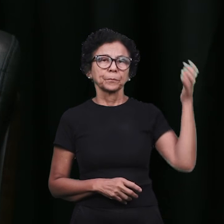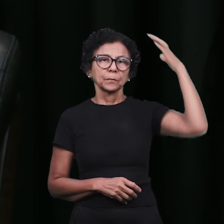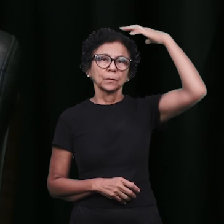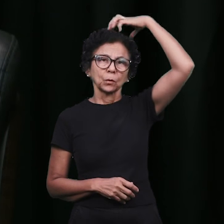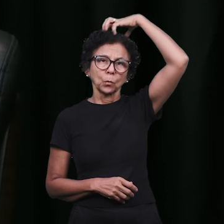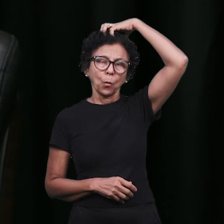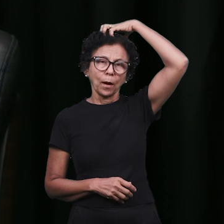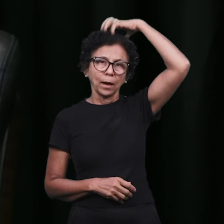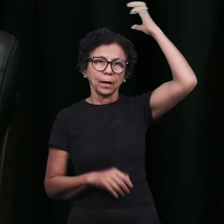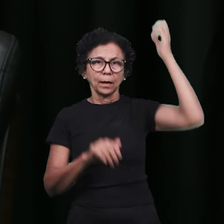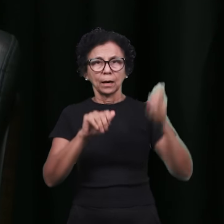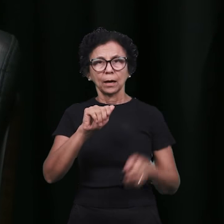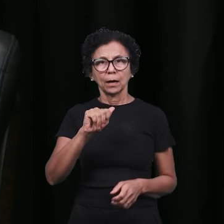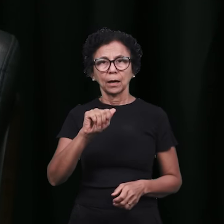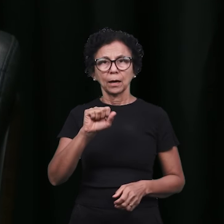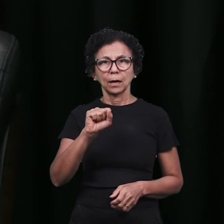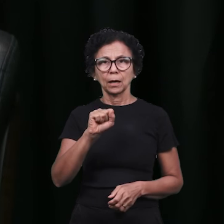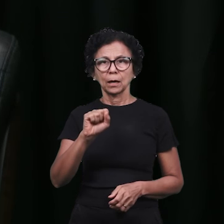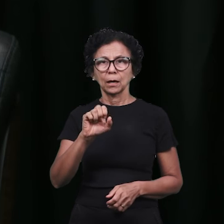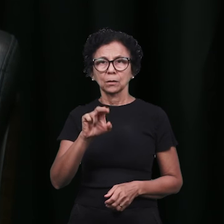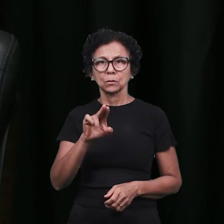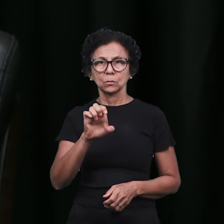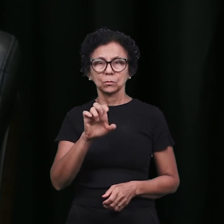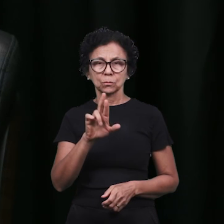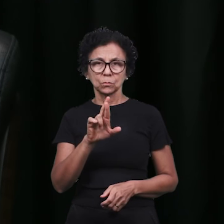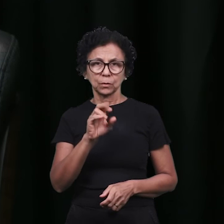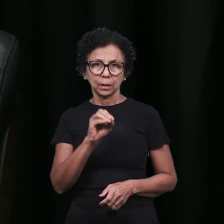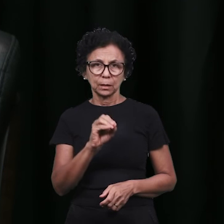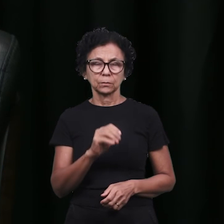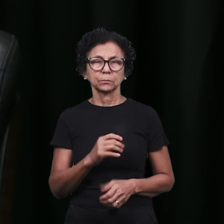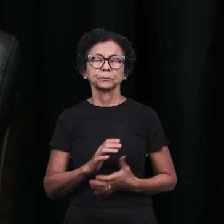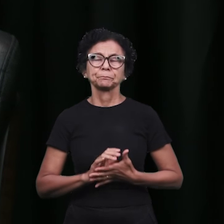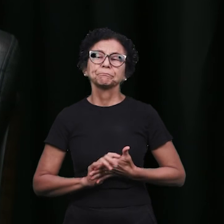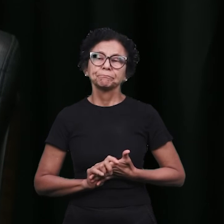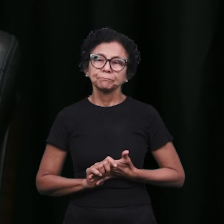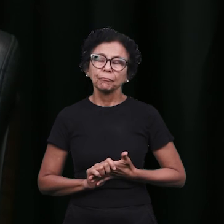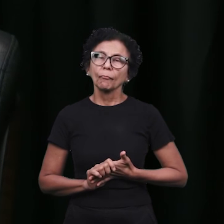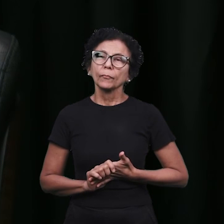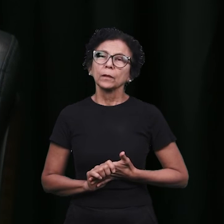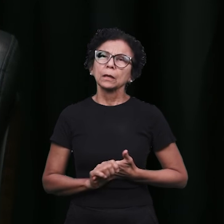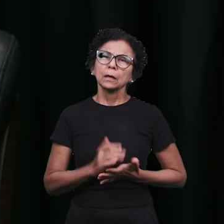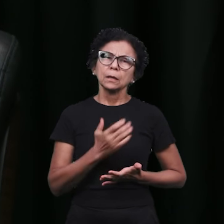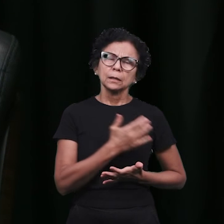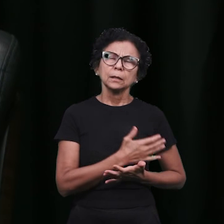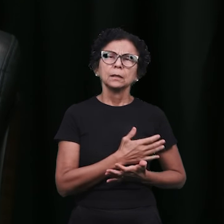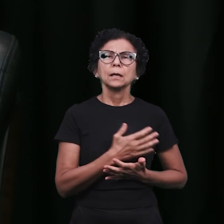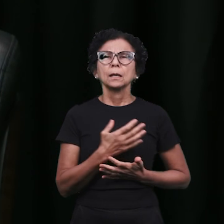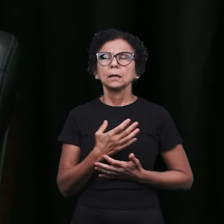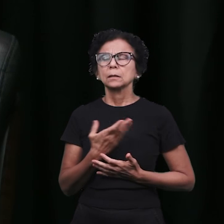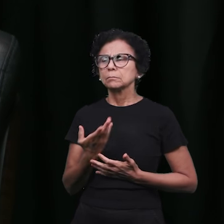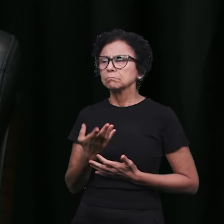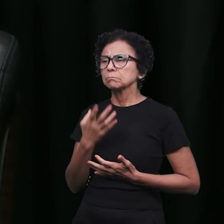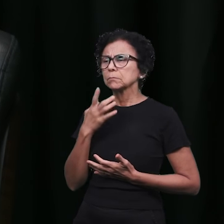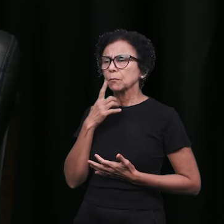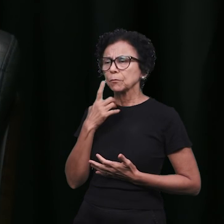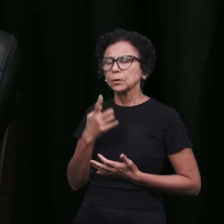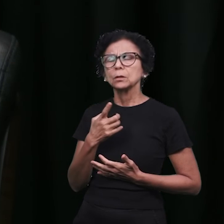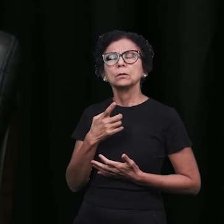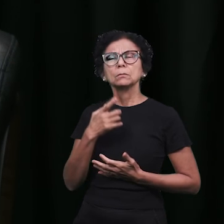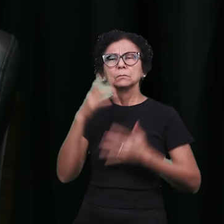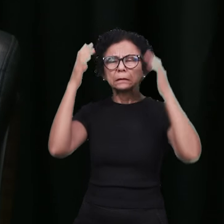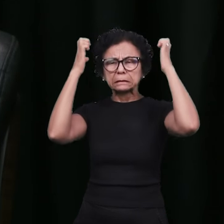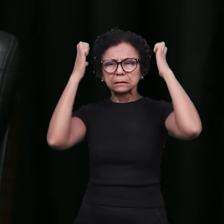Esté e verdadeiramente ali ela alcançou a vitória perante aquela situação